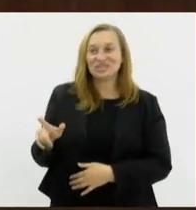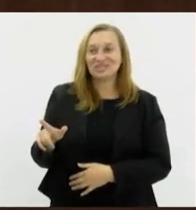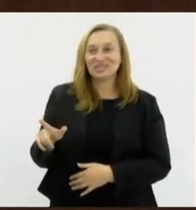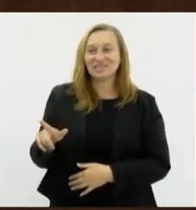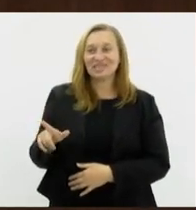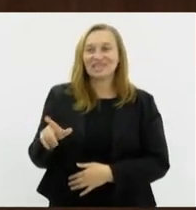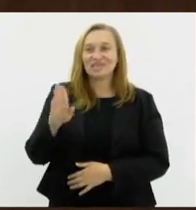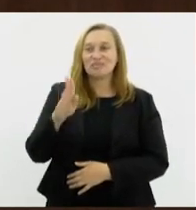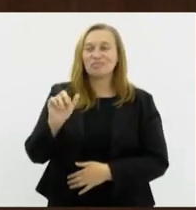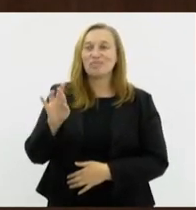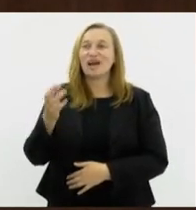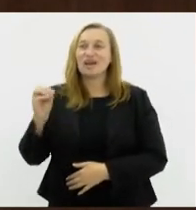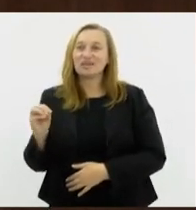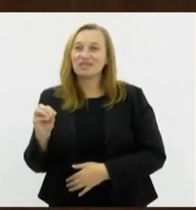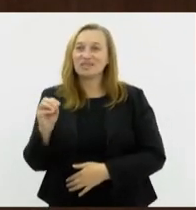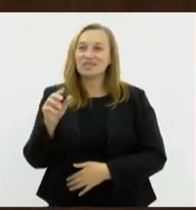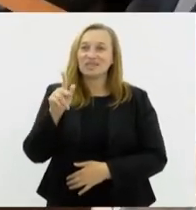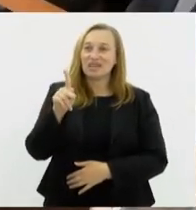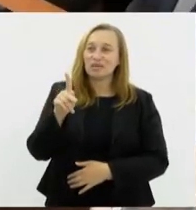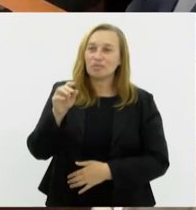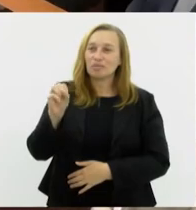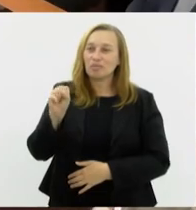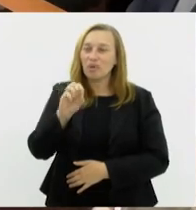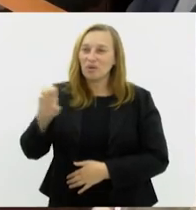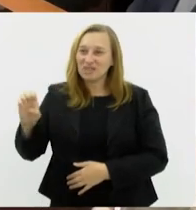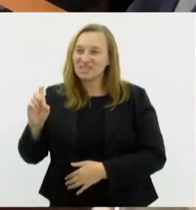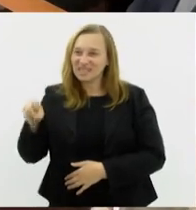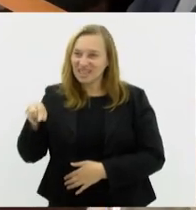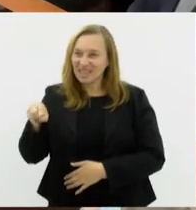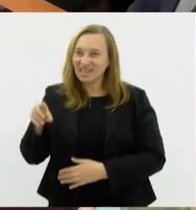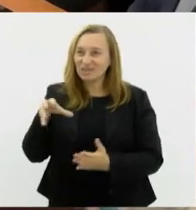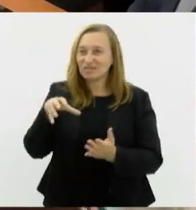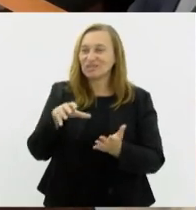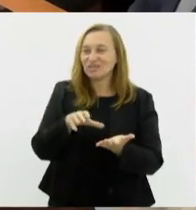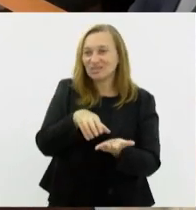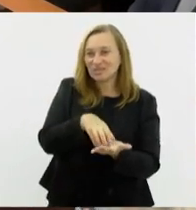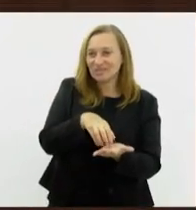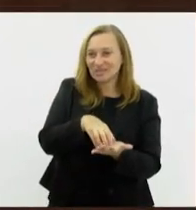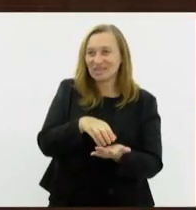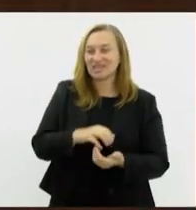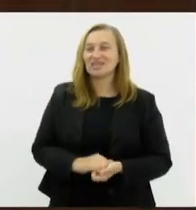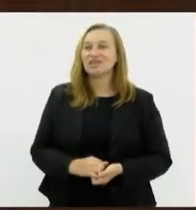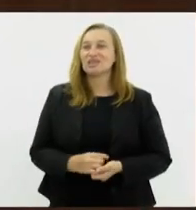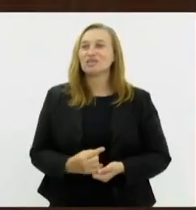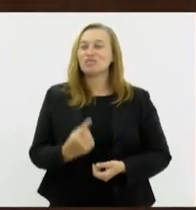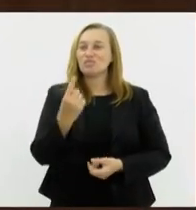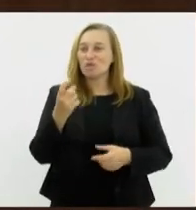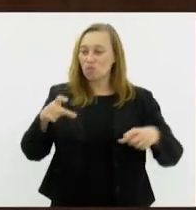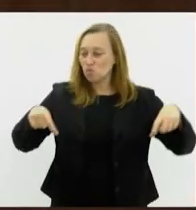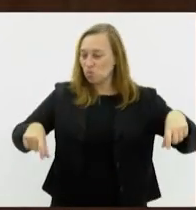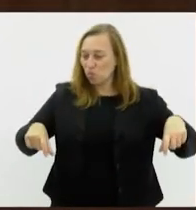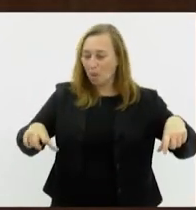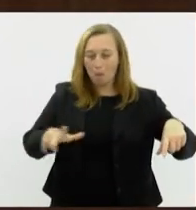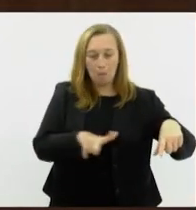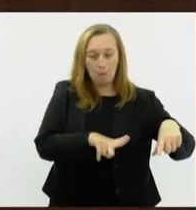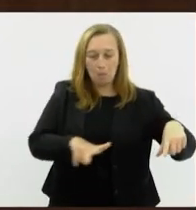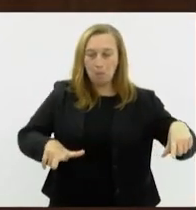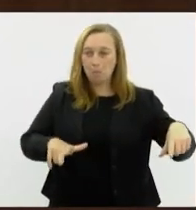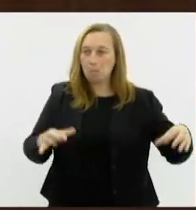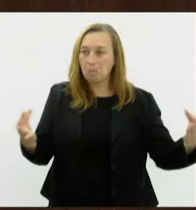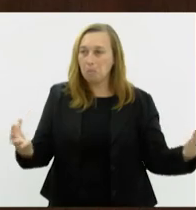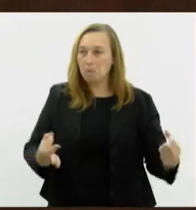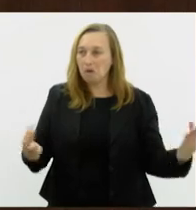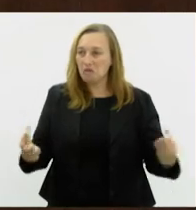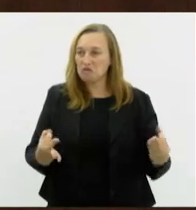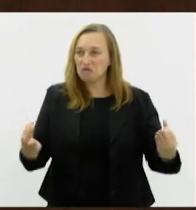lá no bairro da Posse, não é isso? No centro. Uma grama impecável,